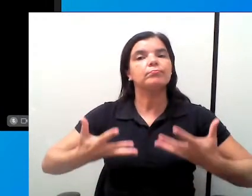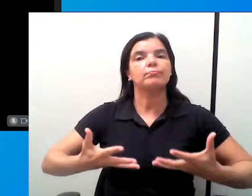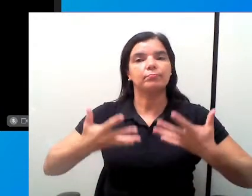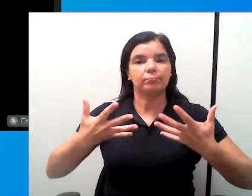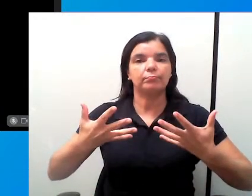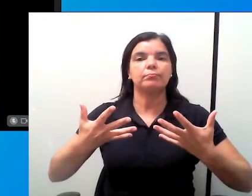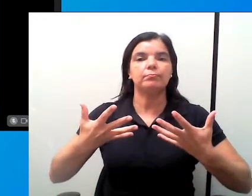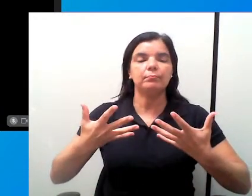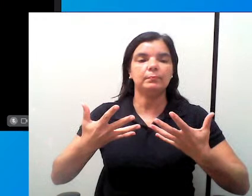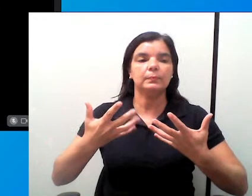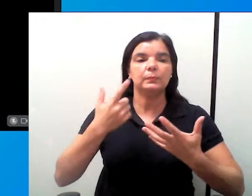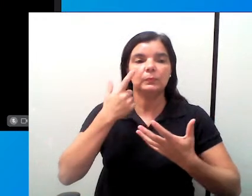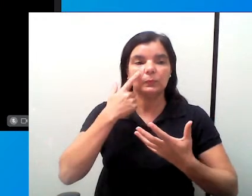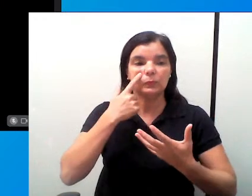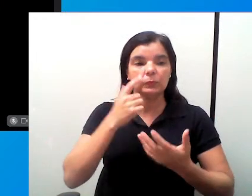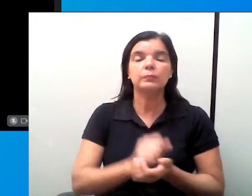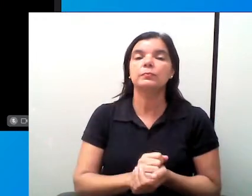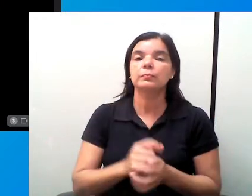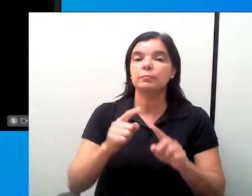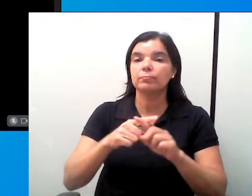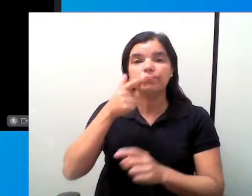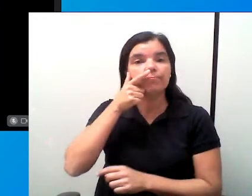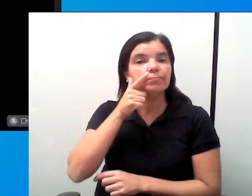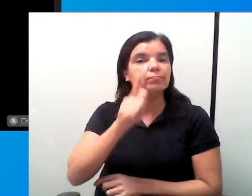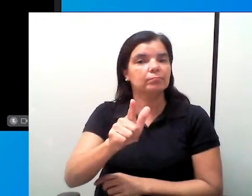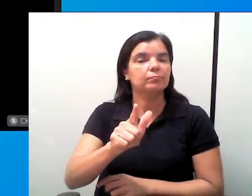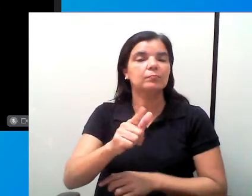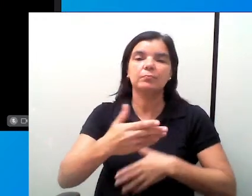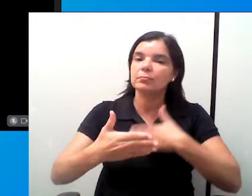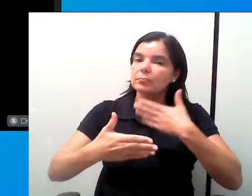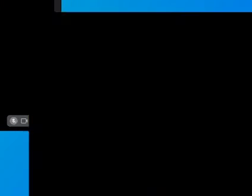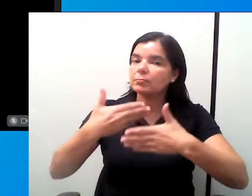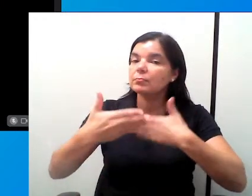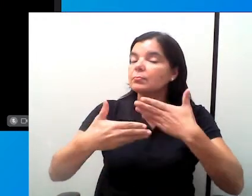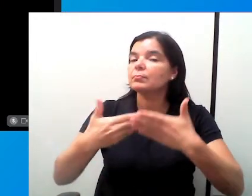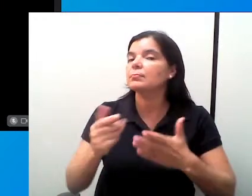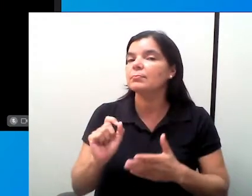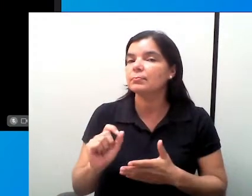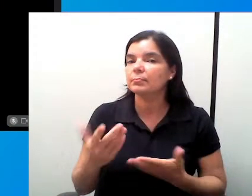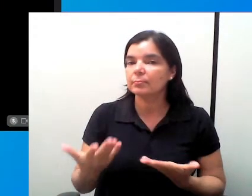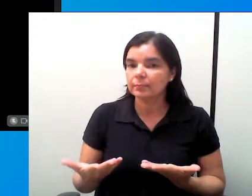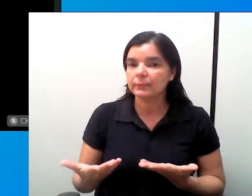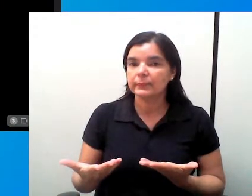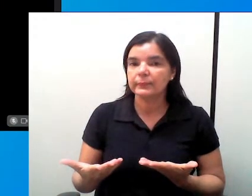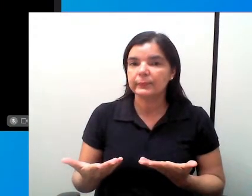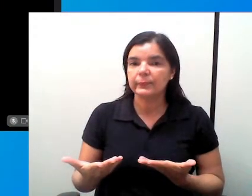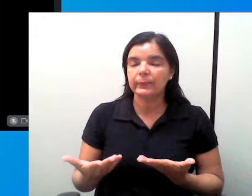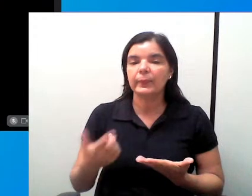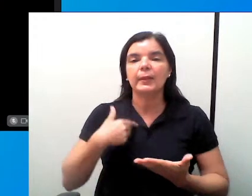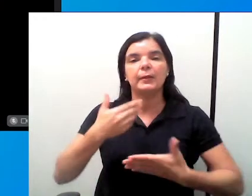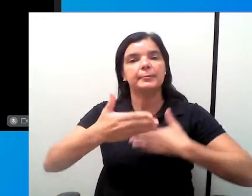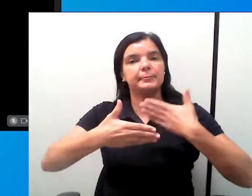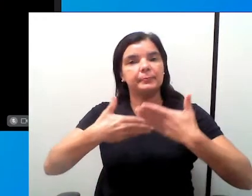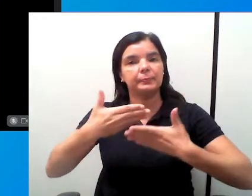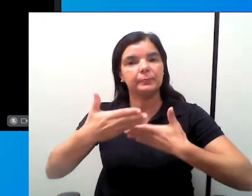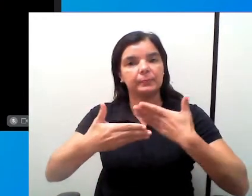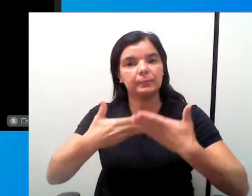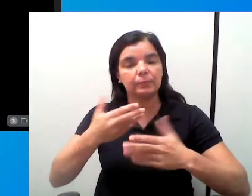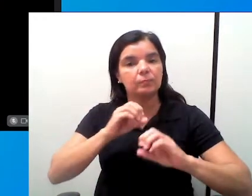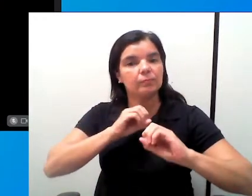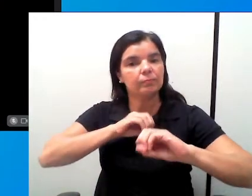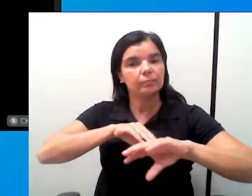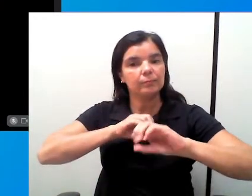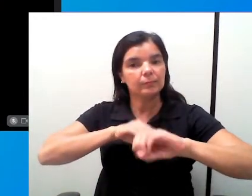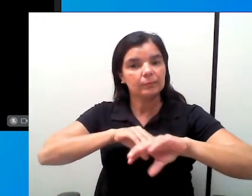viva. As nossas políticas, os nossos processos são vivos. Então, o nosso processo